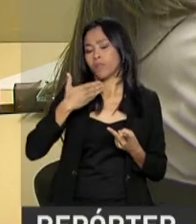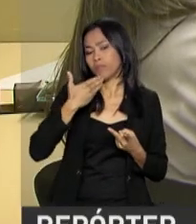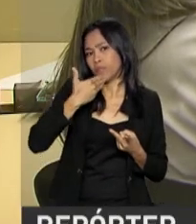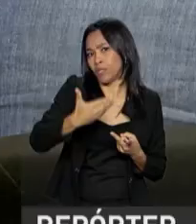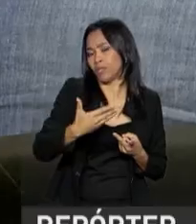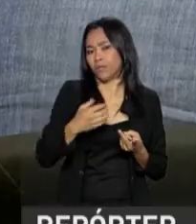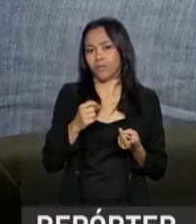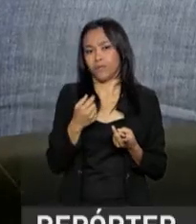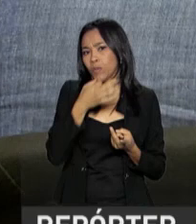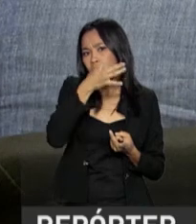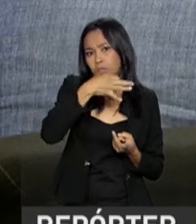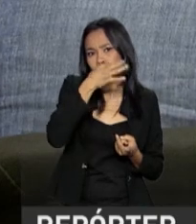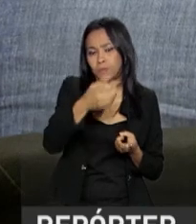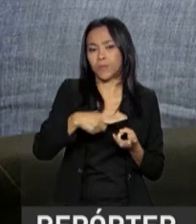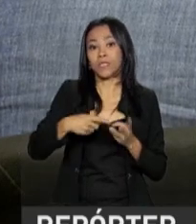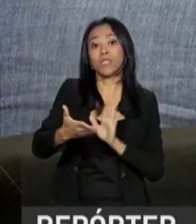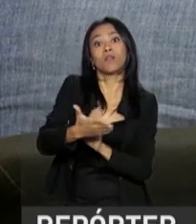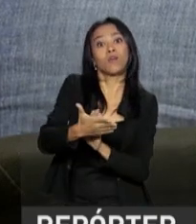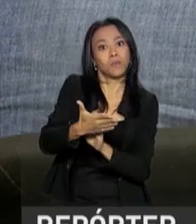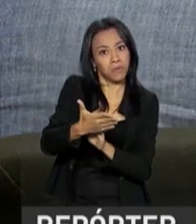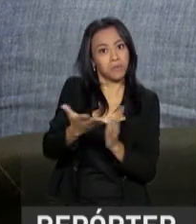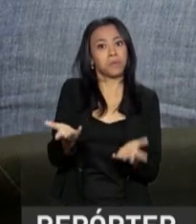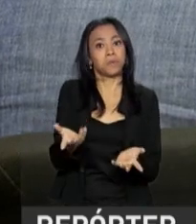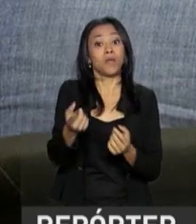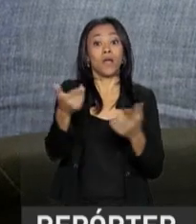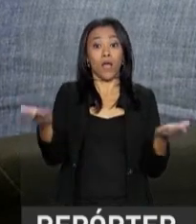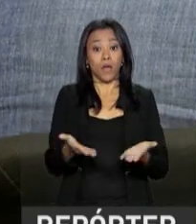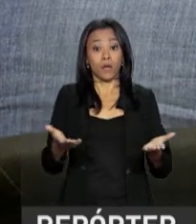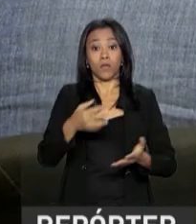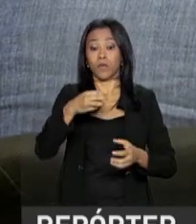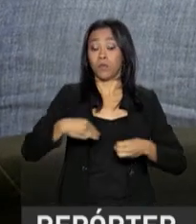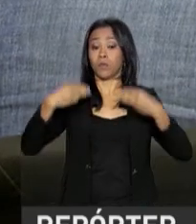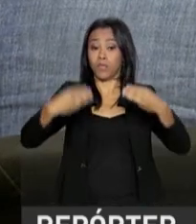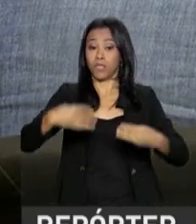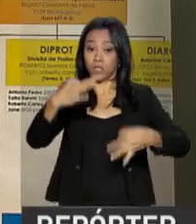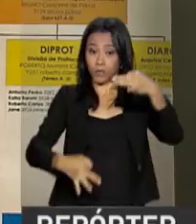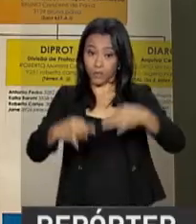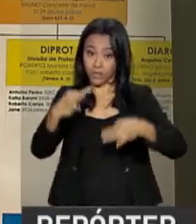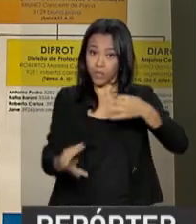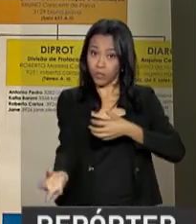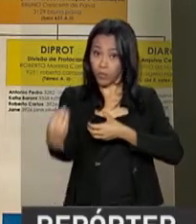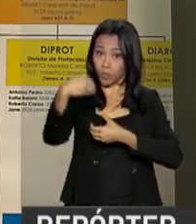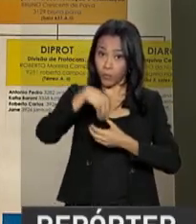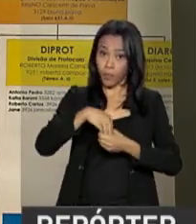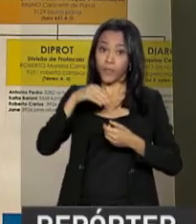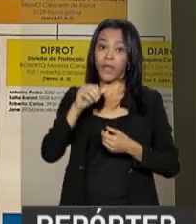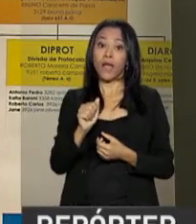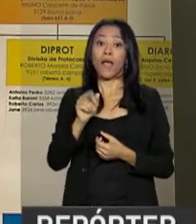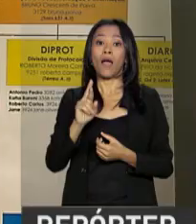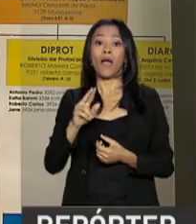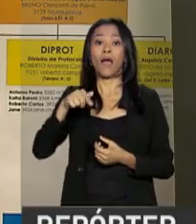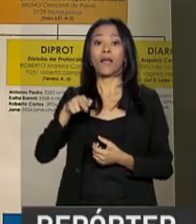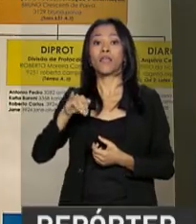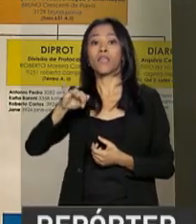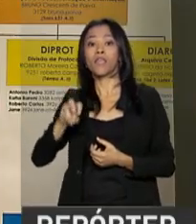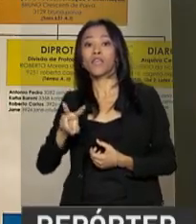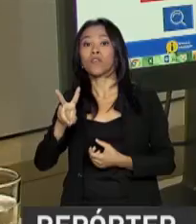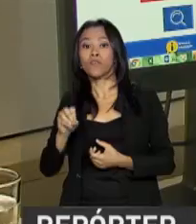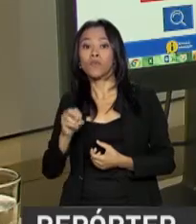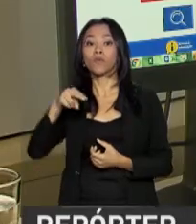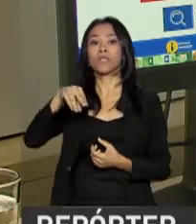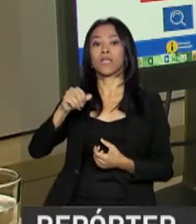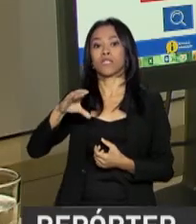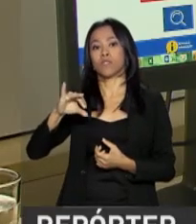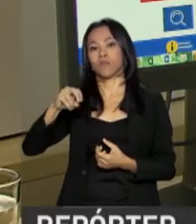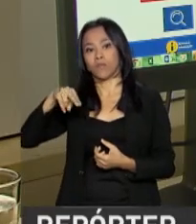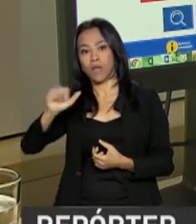elogios e agora o ministério da justiça e os órgãos ligados a ele como um arquivo nacional o cade ea funai